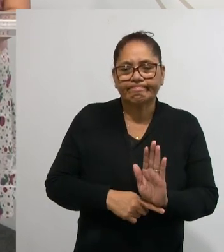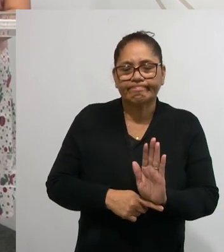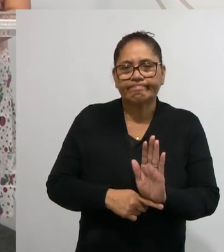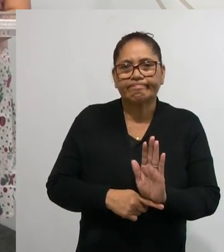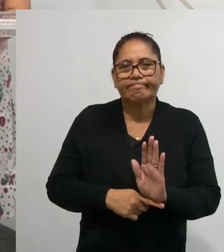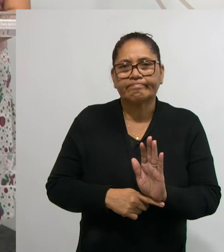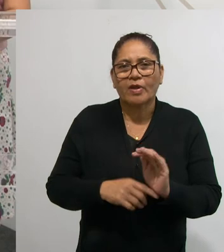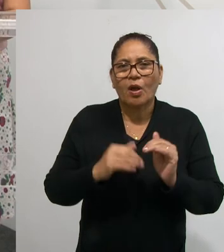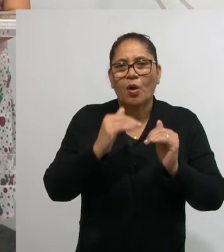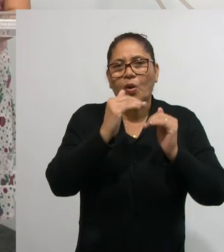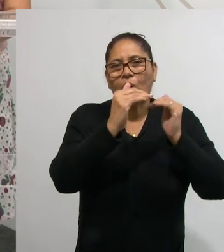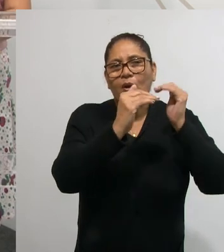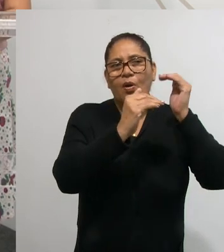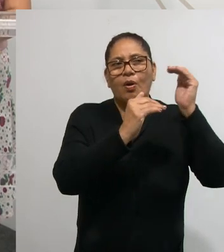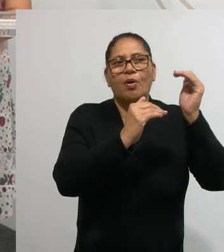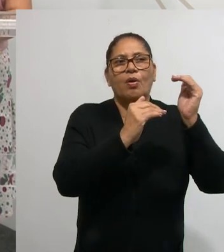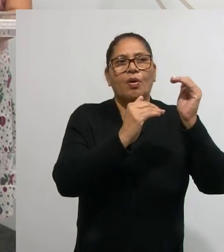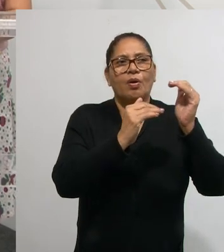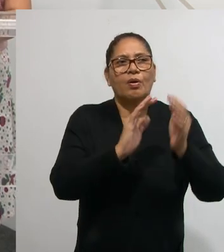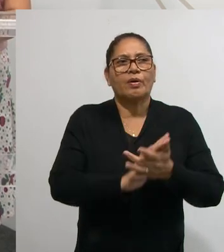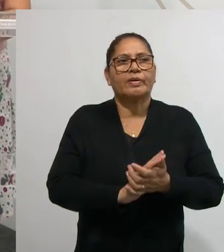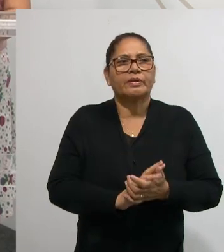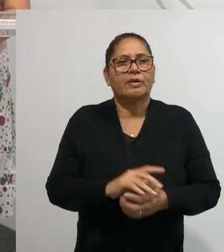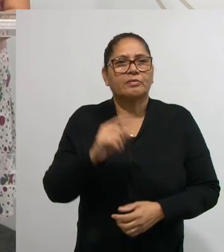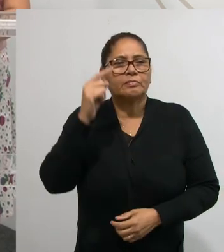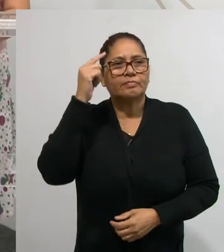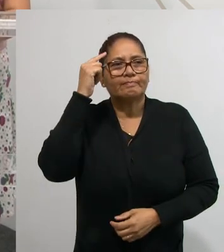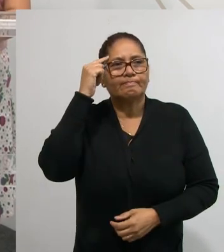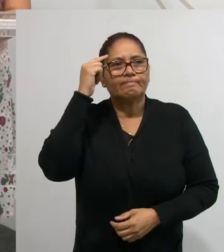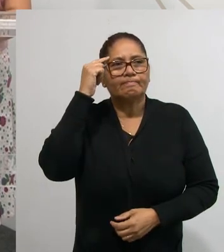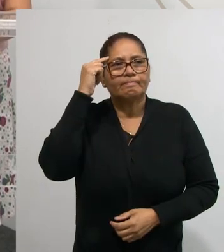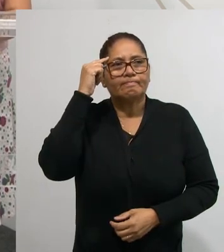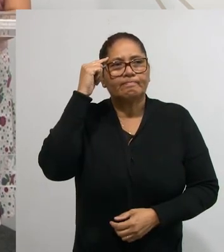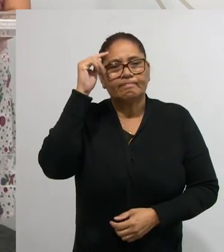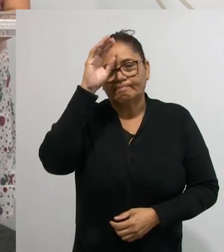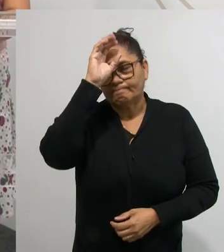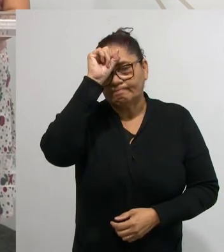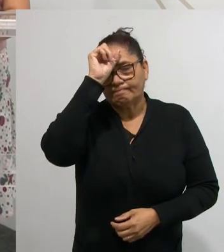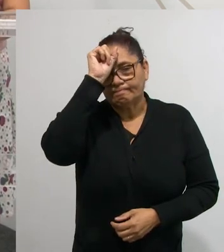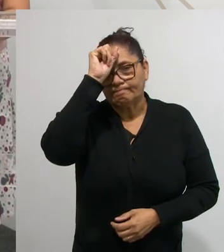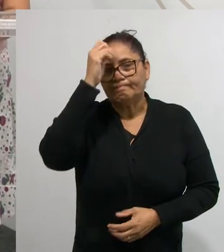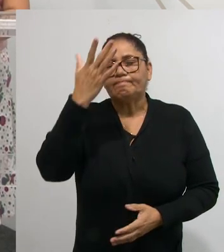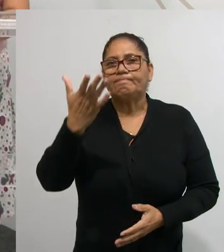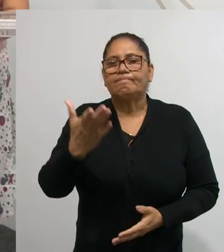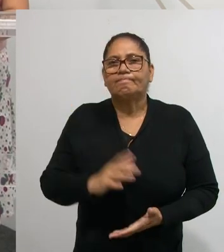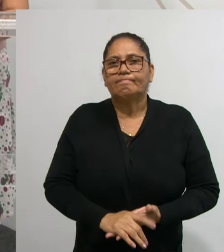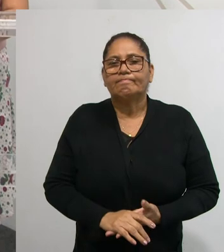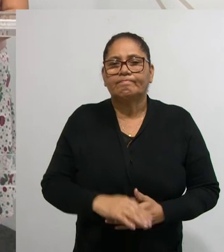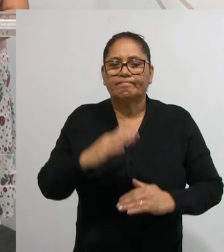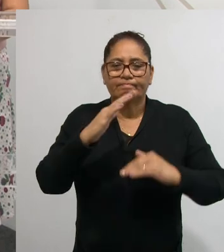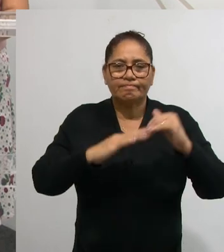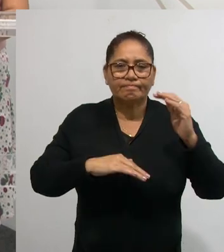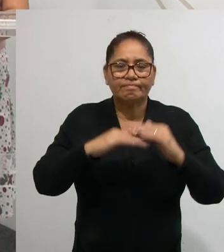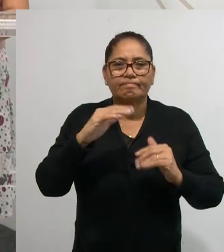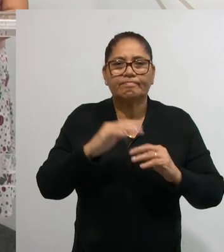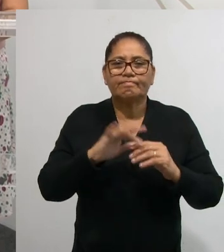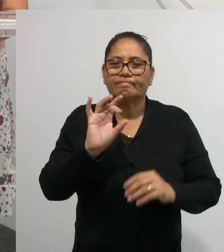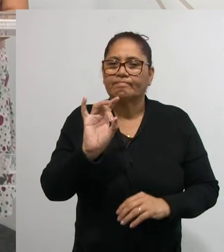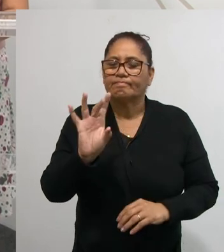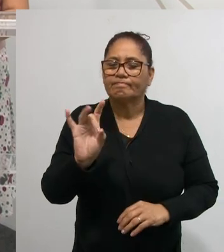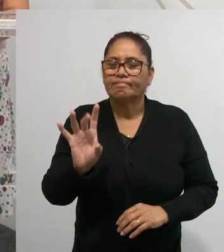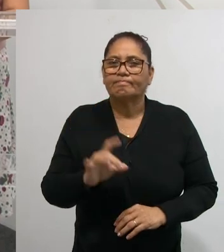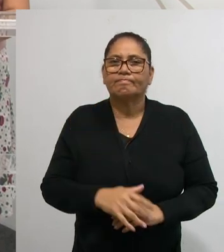com crescimento com as reflexões com aprendi aprendi Oi e o aperfeiçoamento profissional de cada um